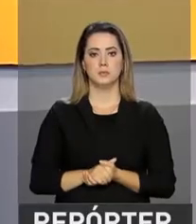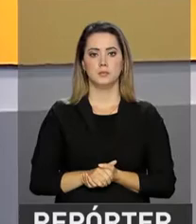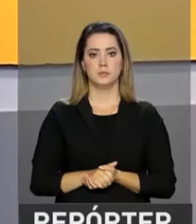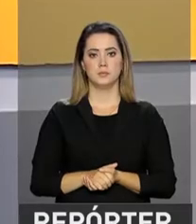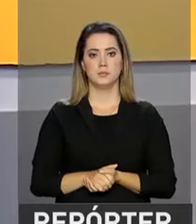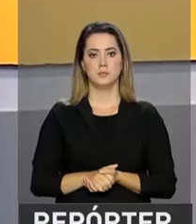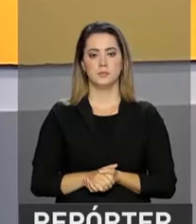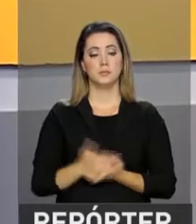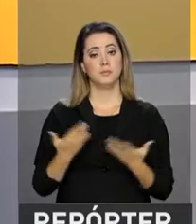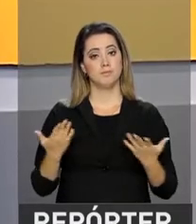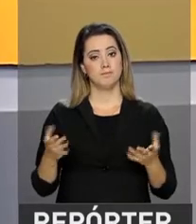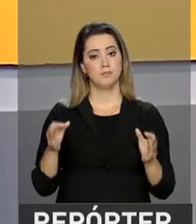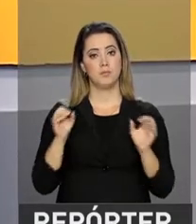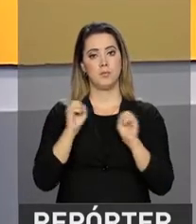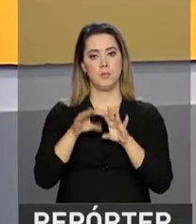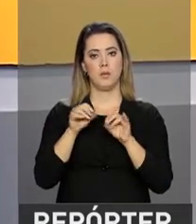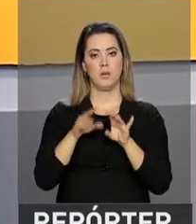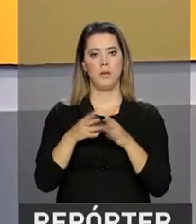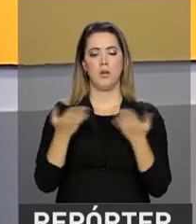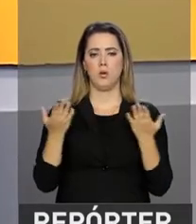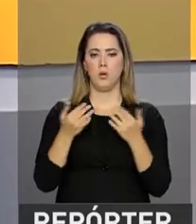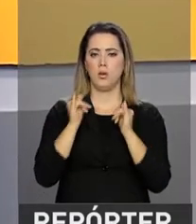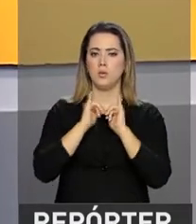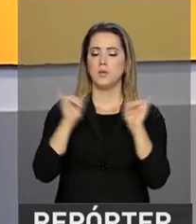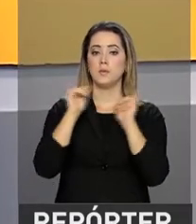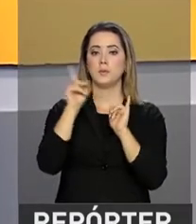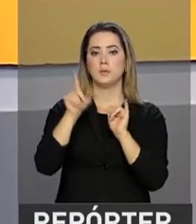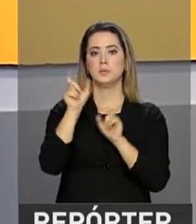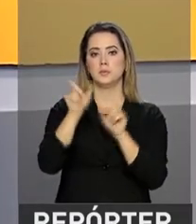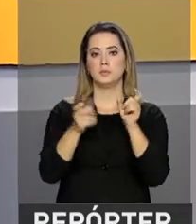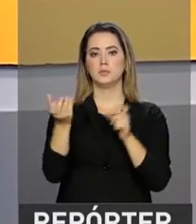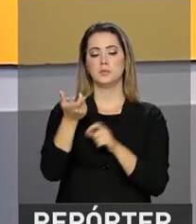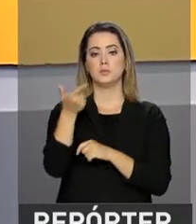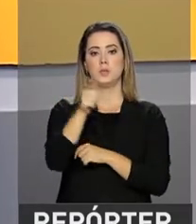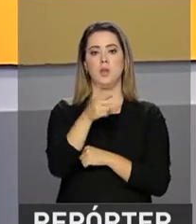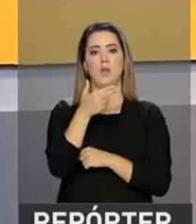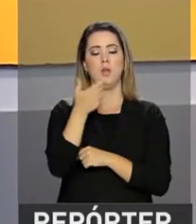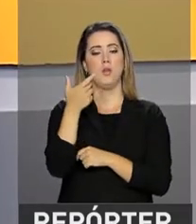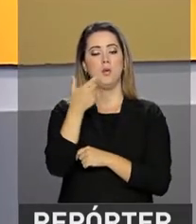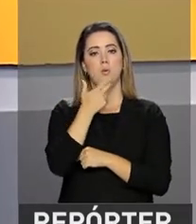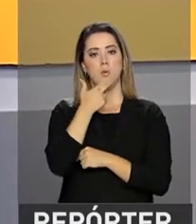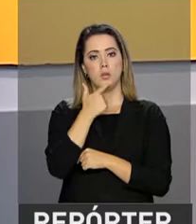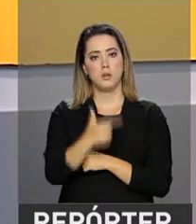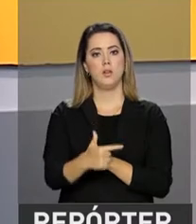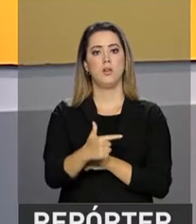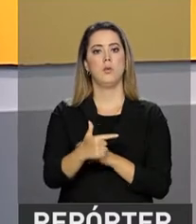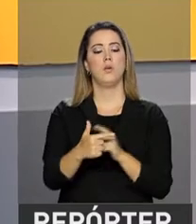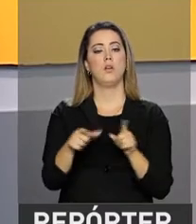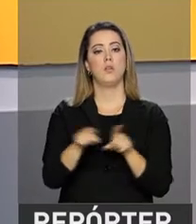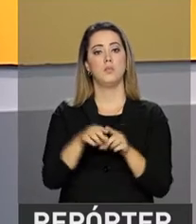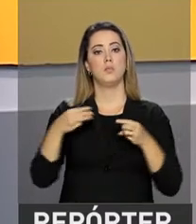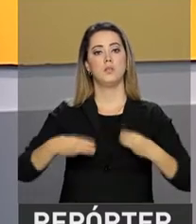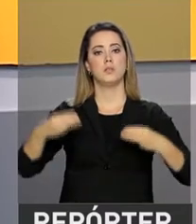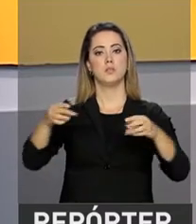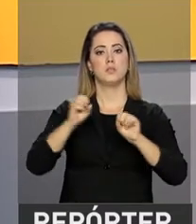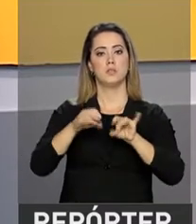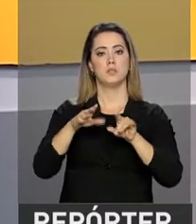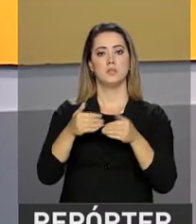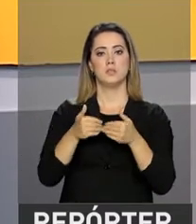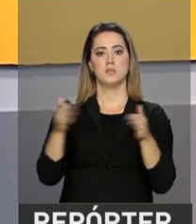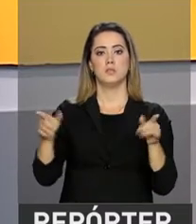E ainda sobre educação. O recado agora é para quem quer aprender outro idioma. O Ministério da Educação abriu as inscrições